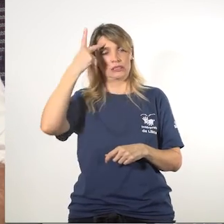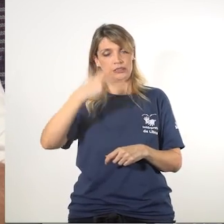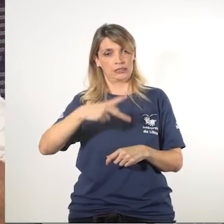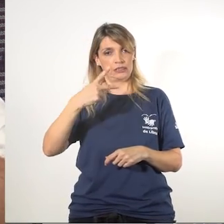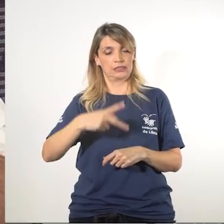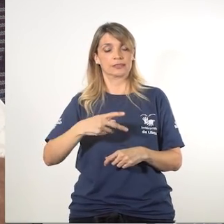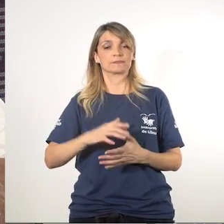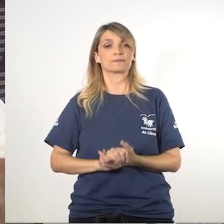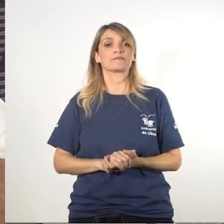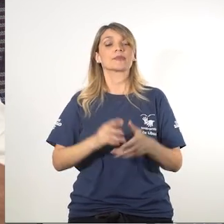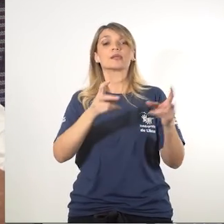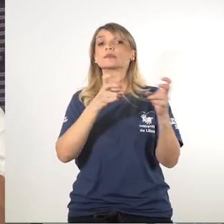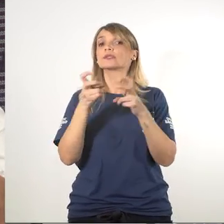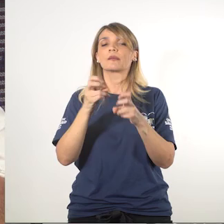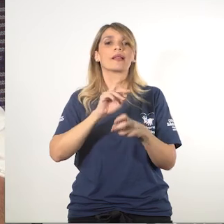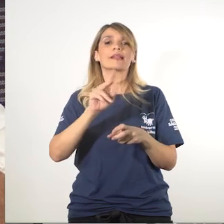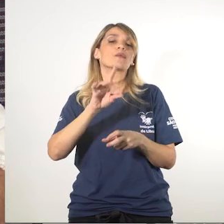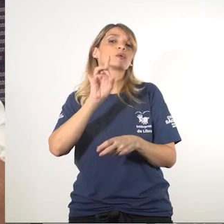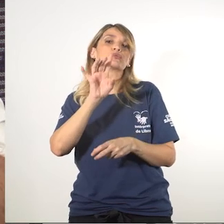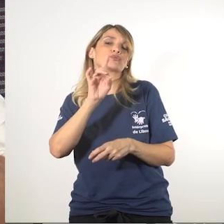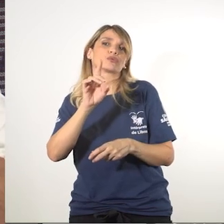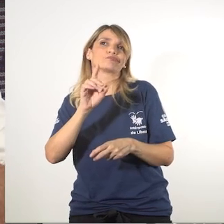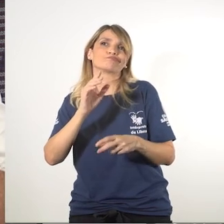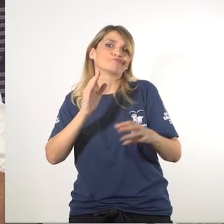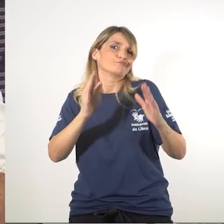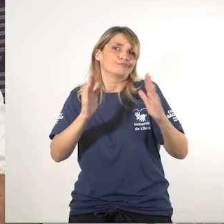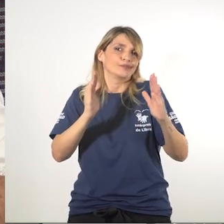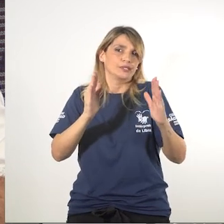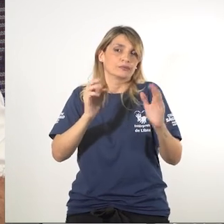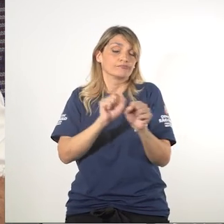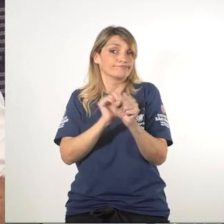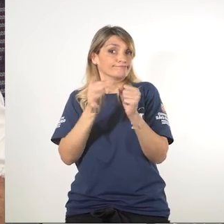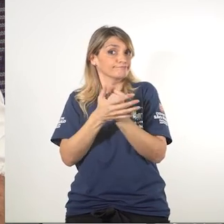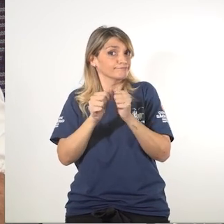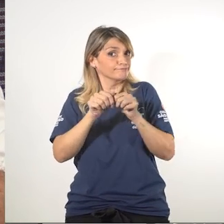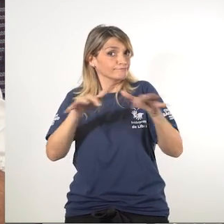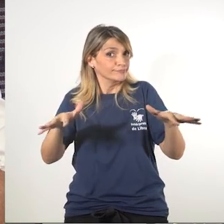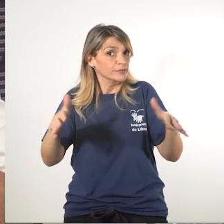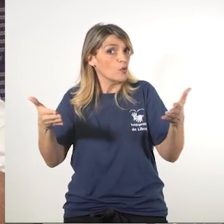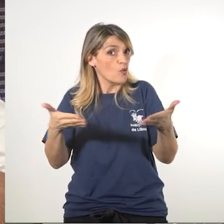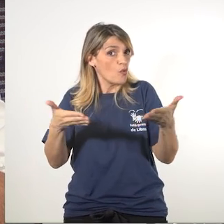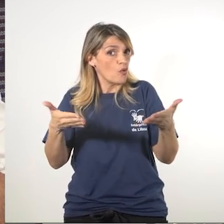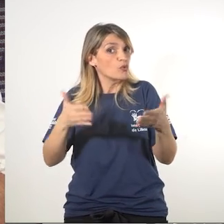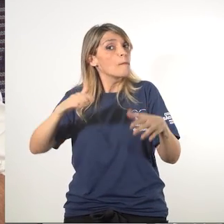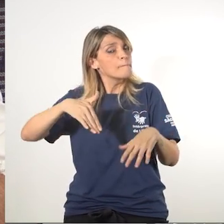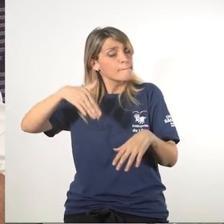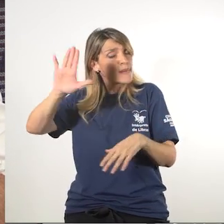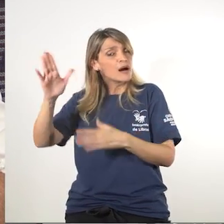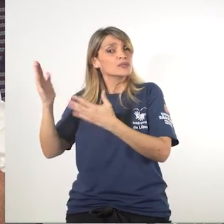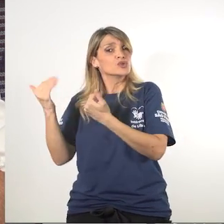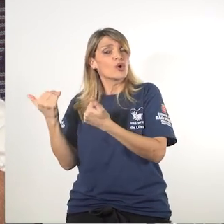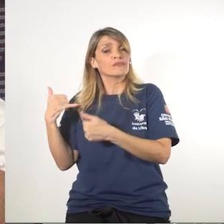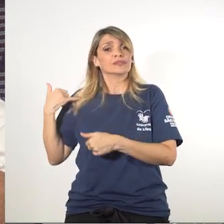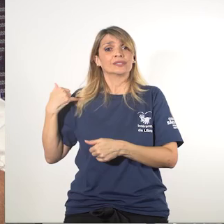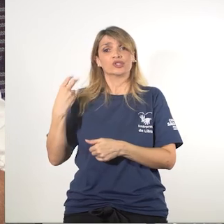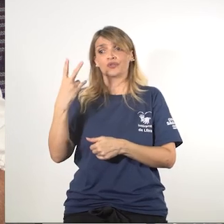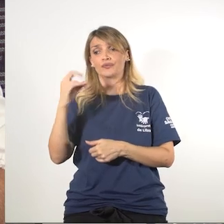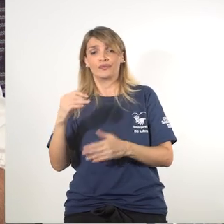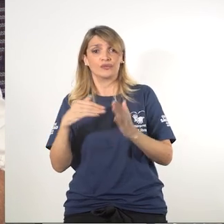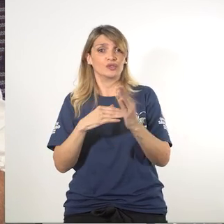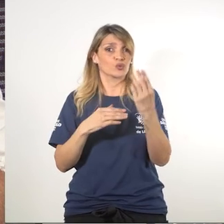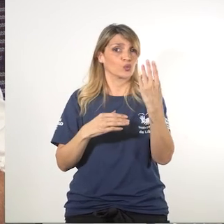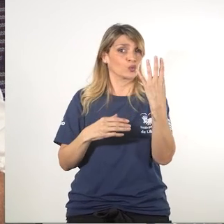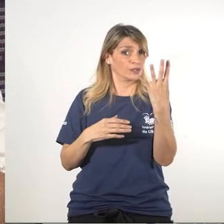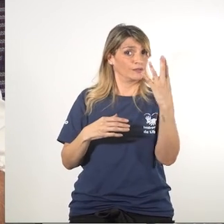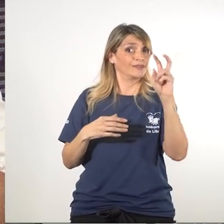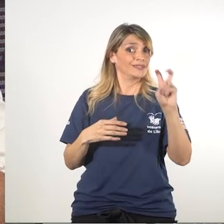percebe claramente, não só por conta do momento, a pandemia hoje está atingindo mais o jovem entre 20 e 45 anos,